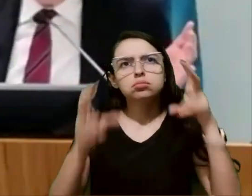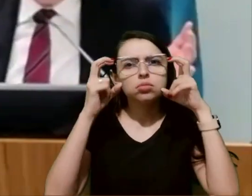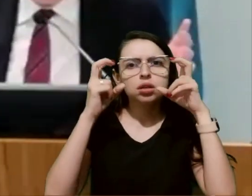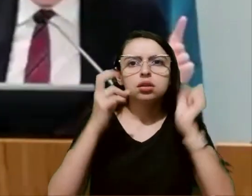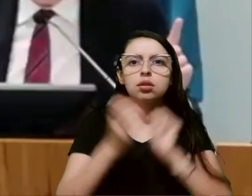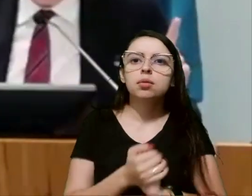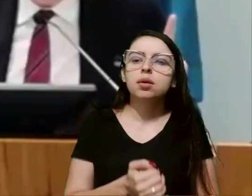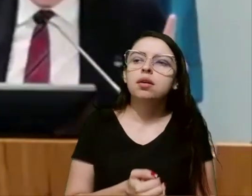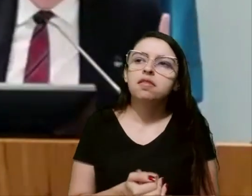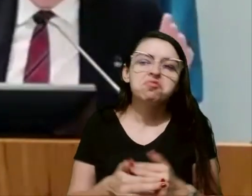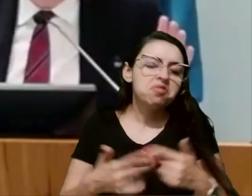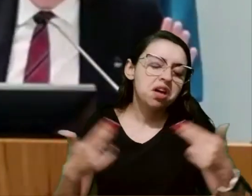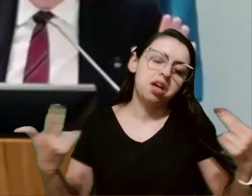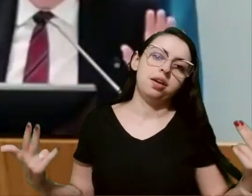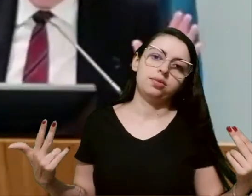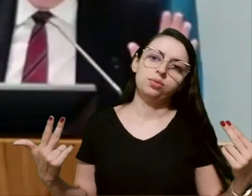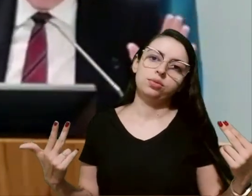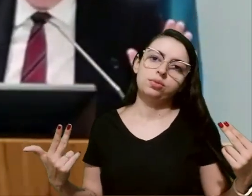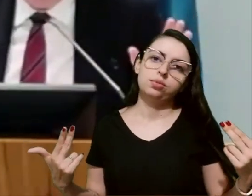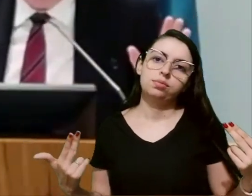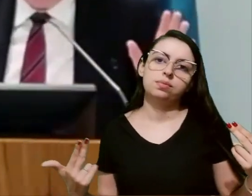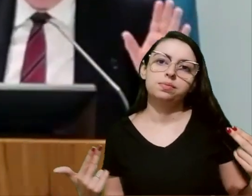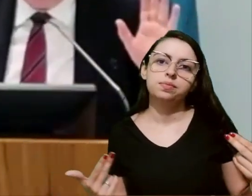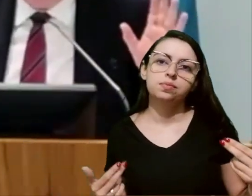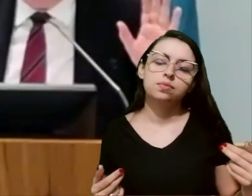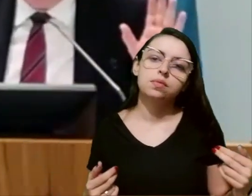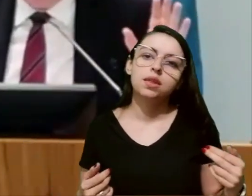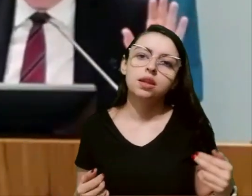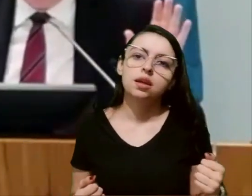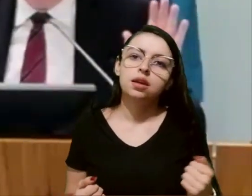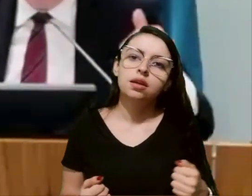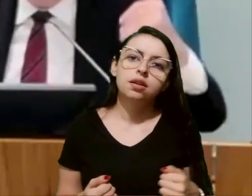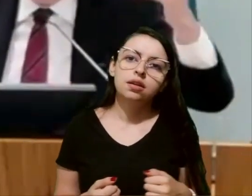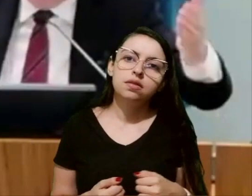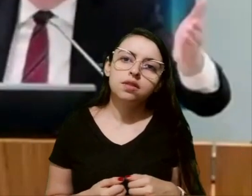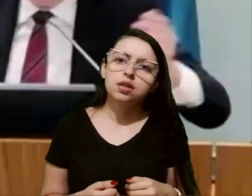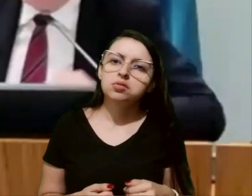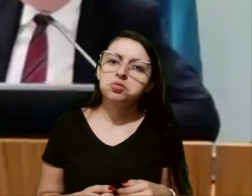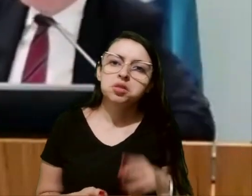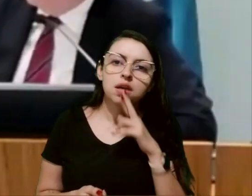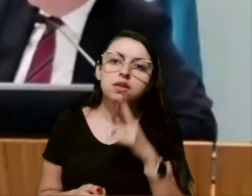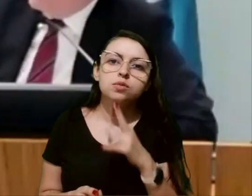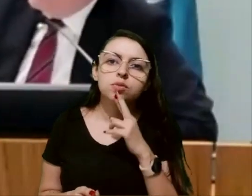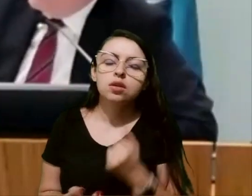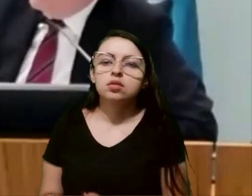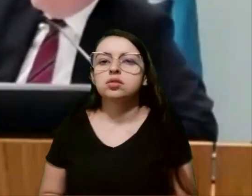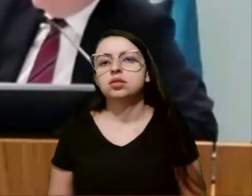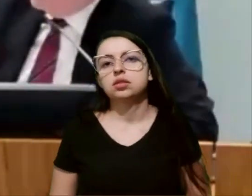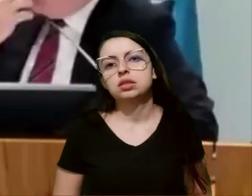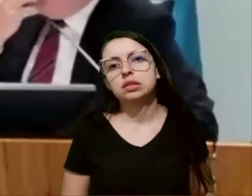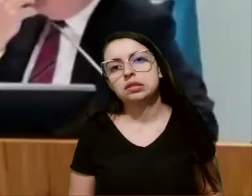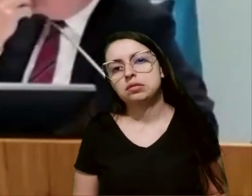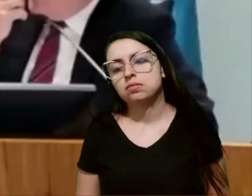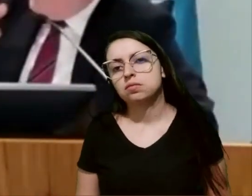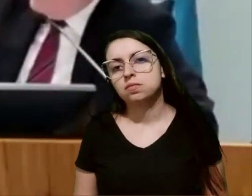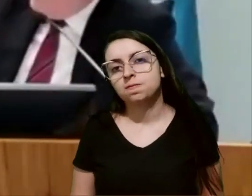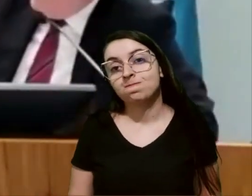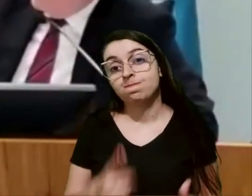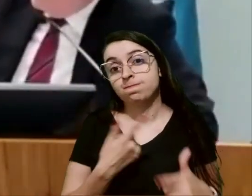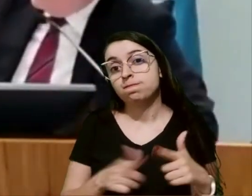Isso nos chama a atenção por vários motivos e para várias consequências.